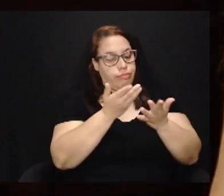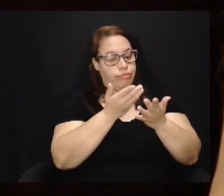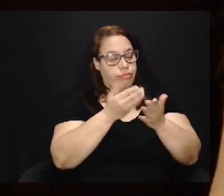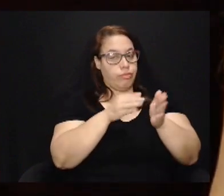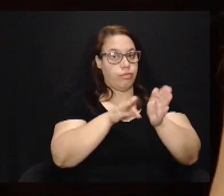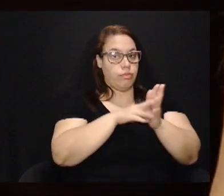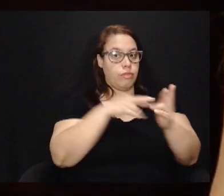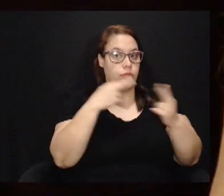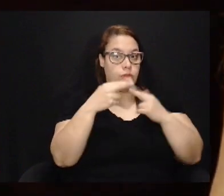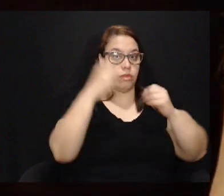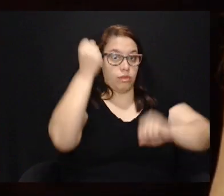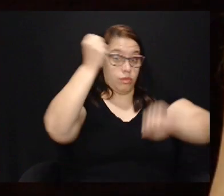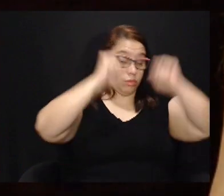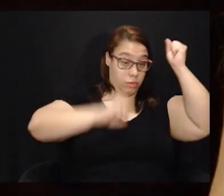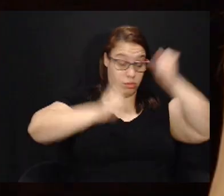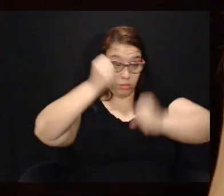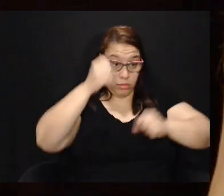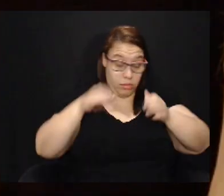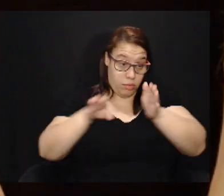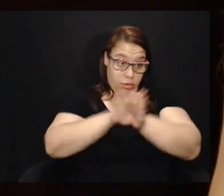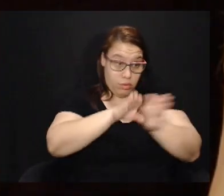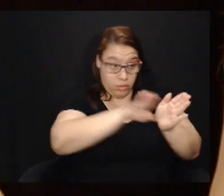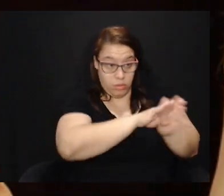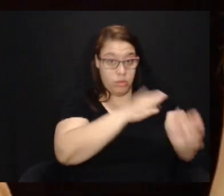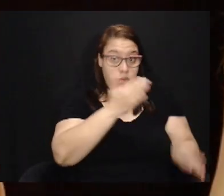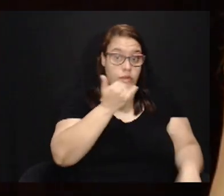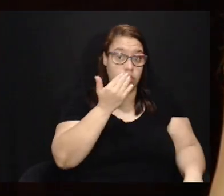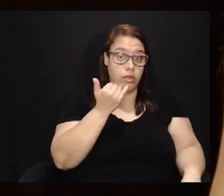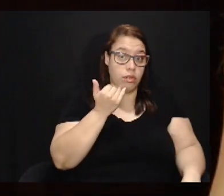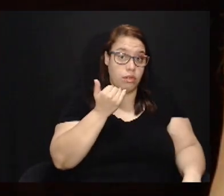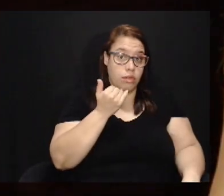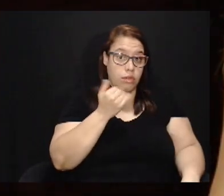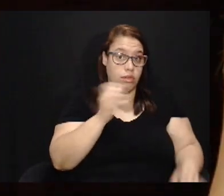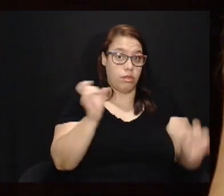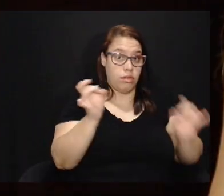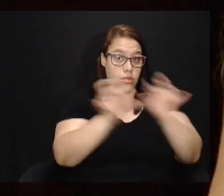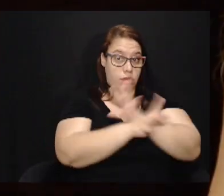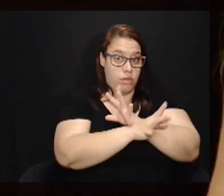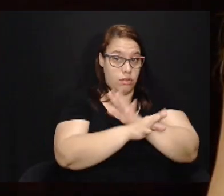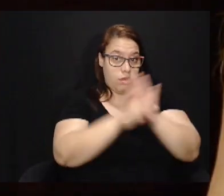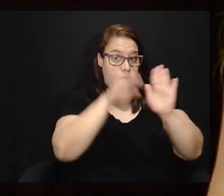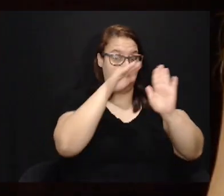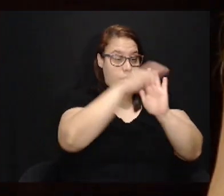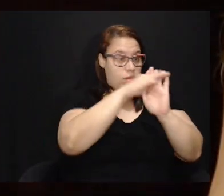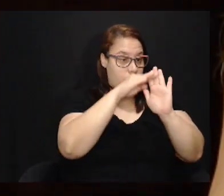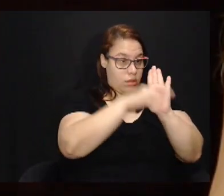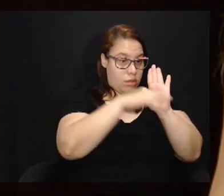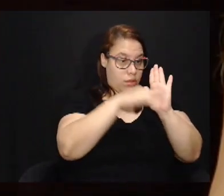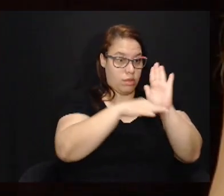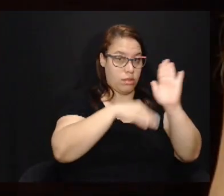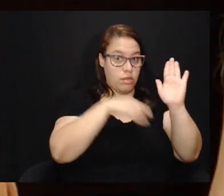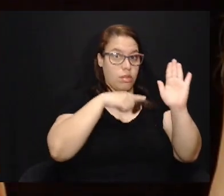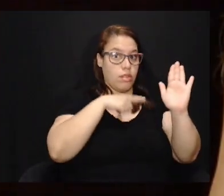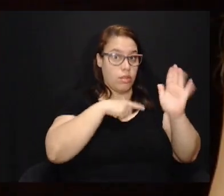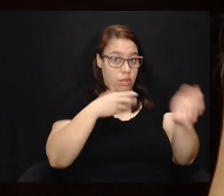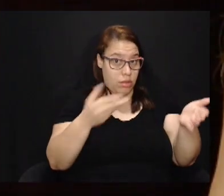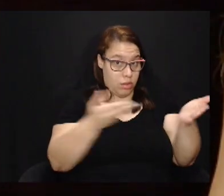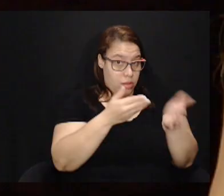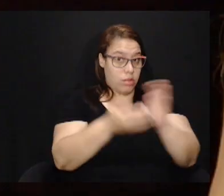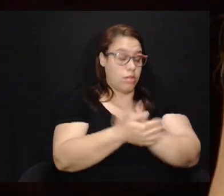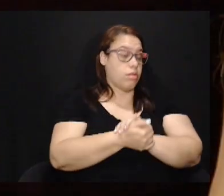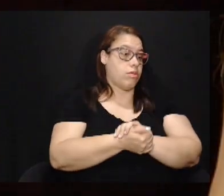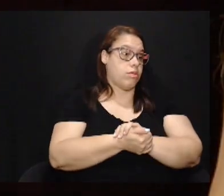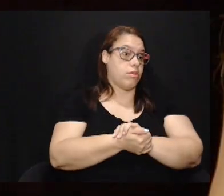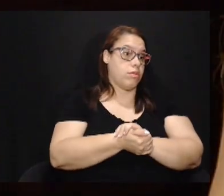Industrial, veio os alimentos ficarem prontos para as prateleiras, que é o que nós temos disponíveis hoje. Então, ao passo